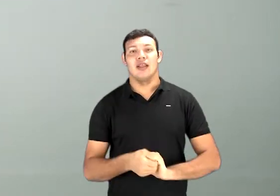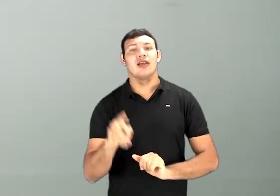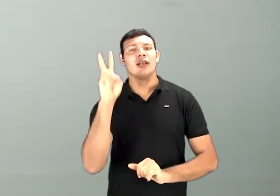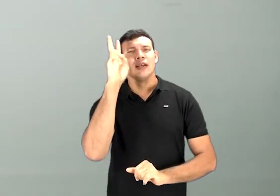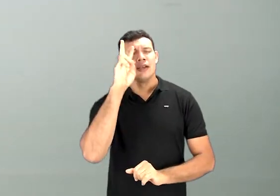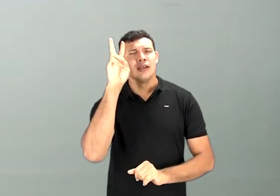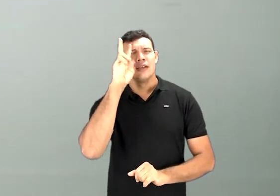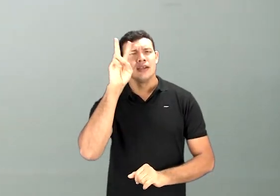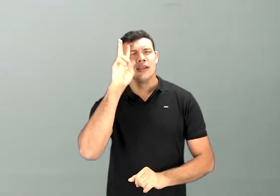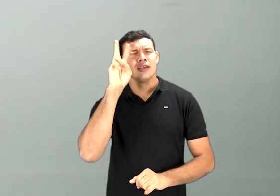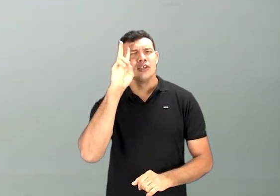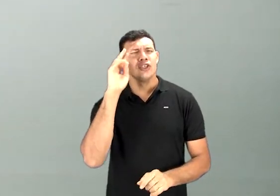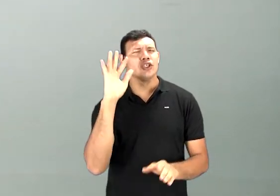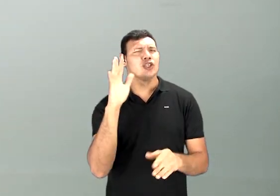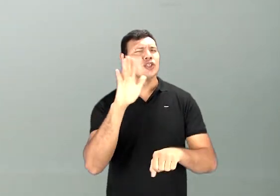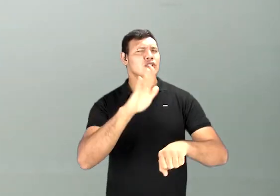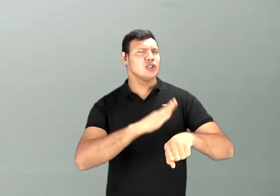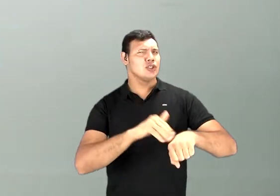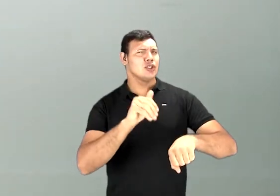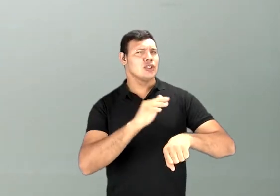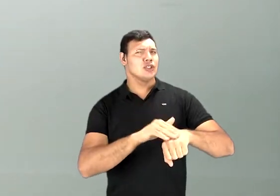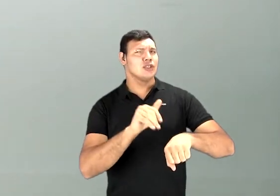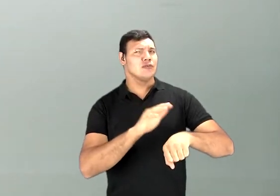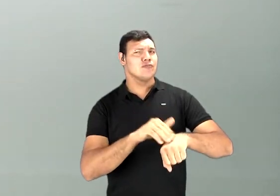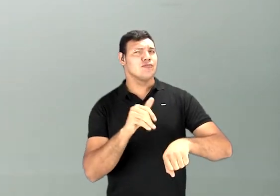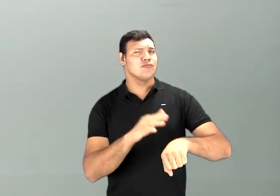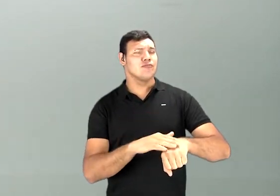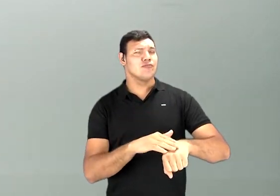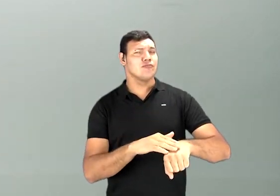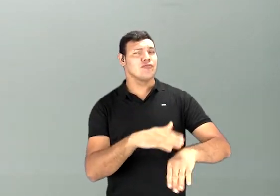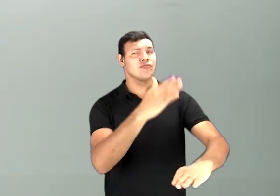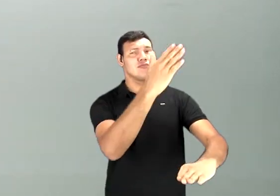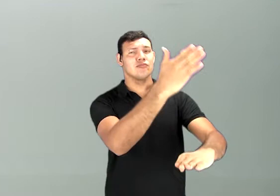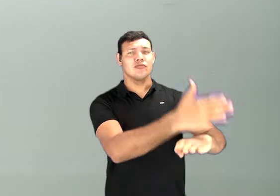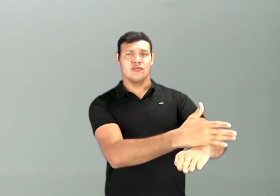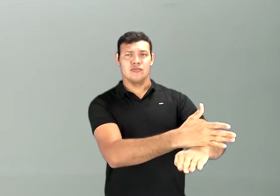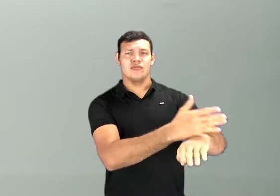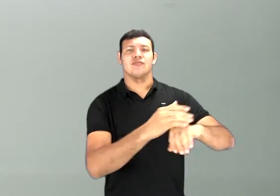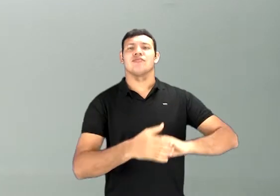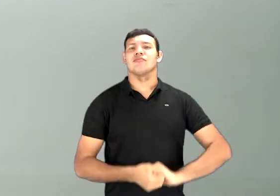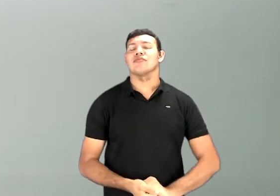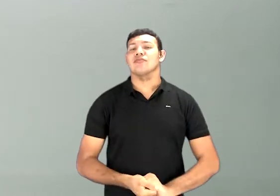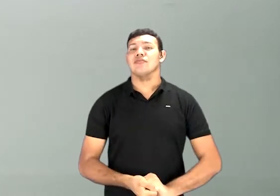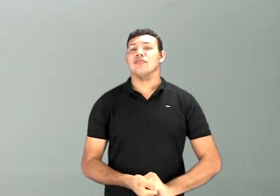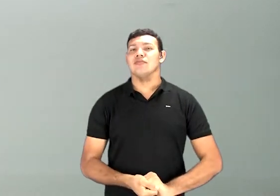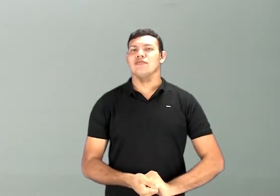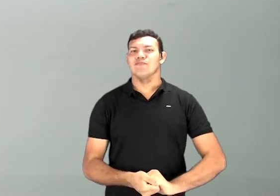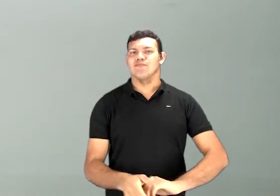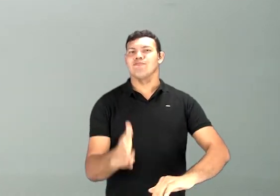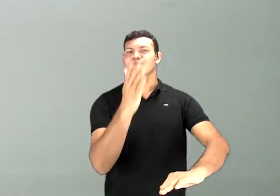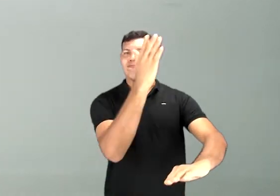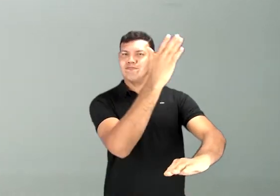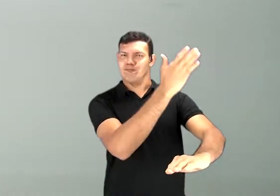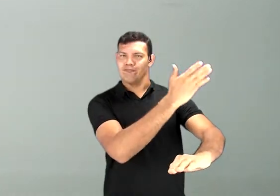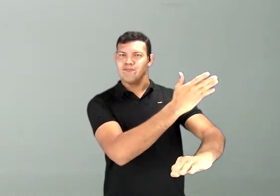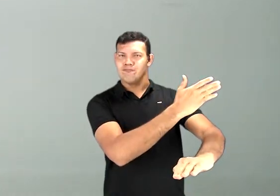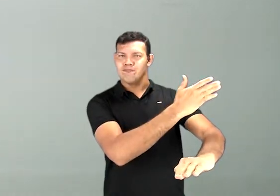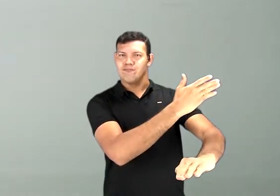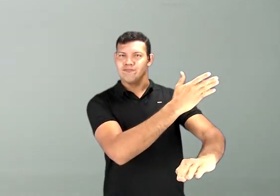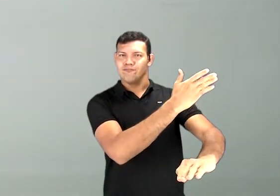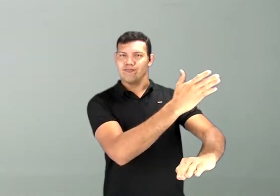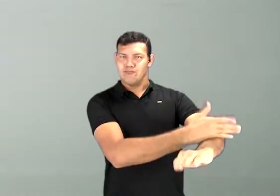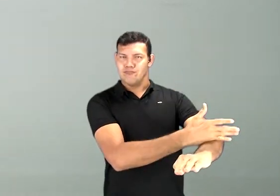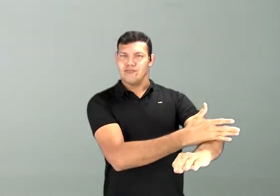é que nós estamos chamando de Idade Moderna. Lembram que a Idade Medieval durou quase